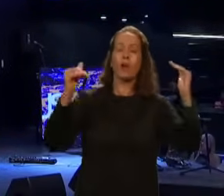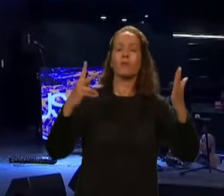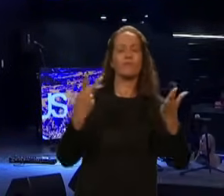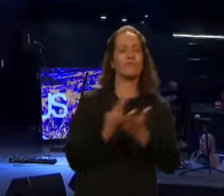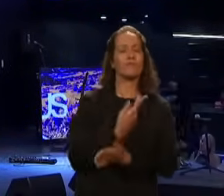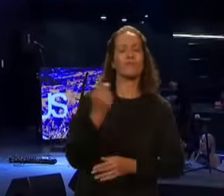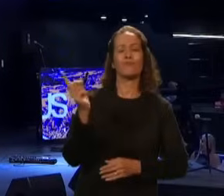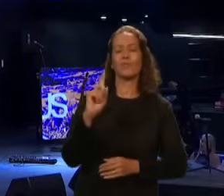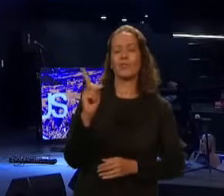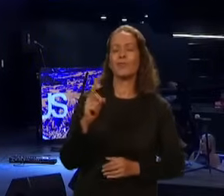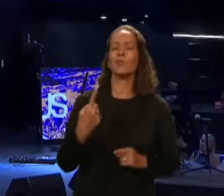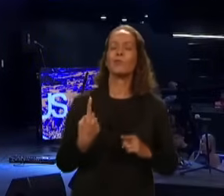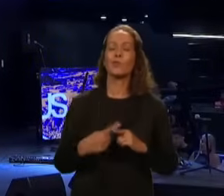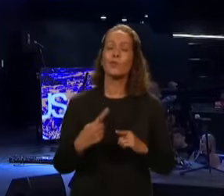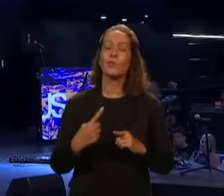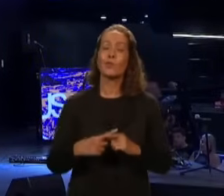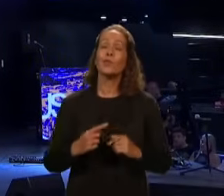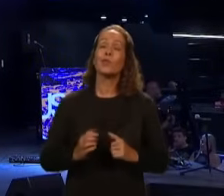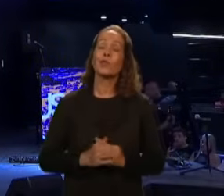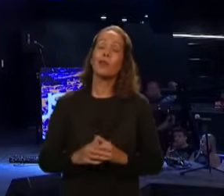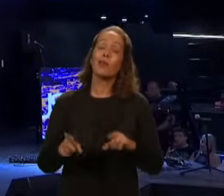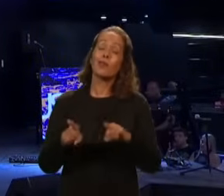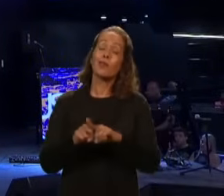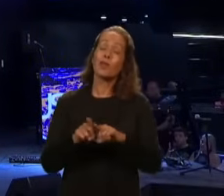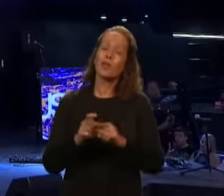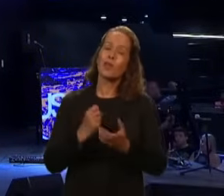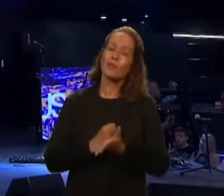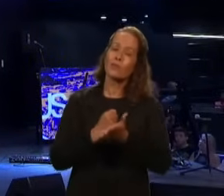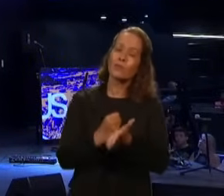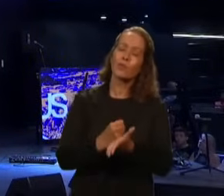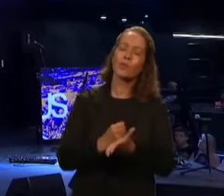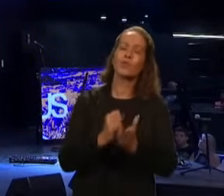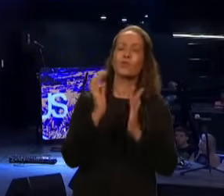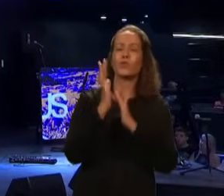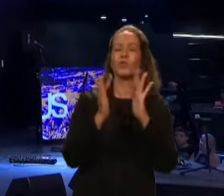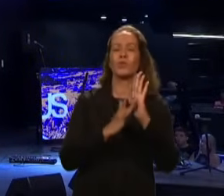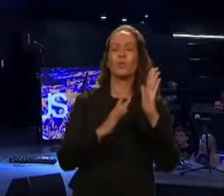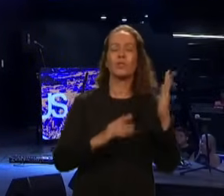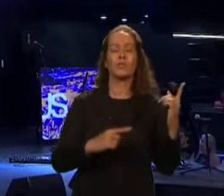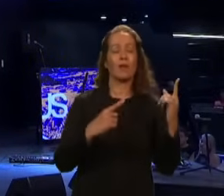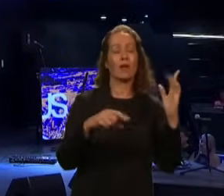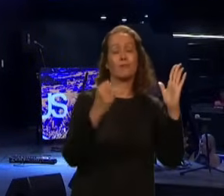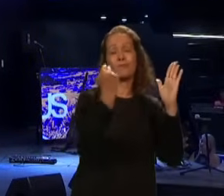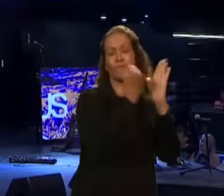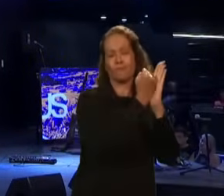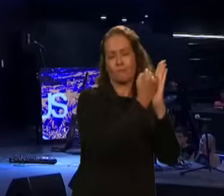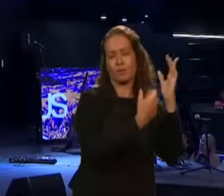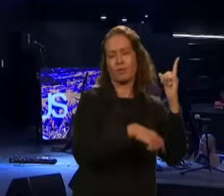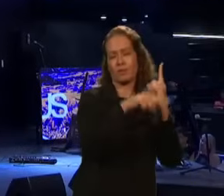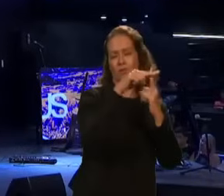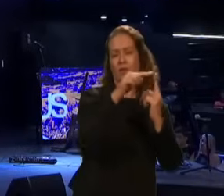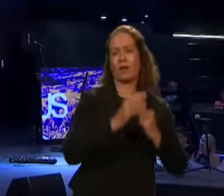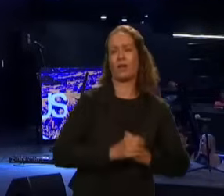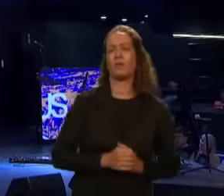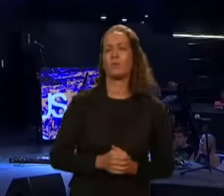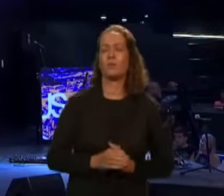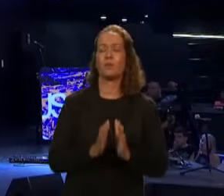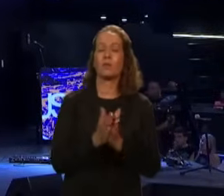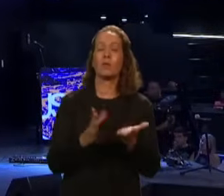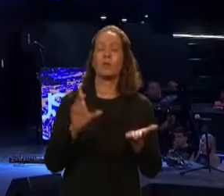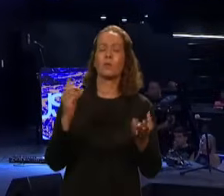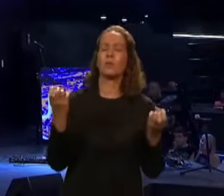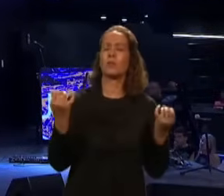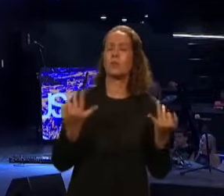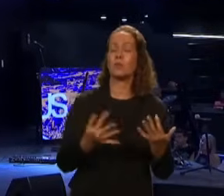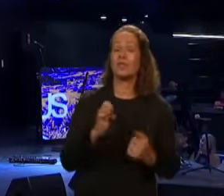gota d'água para a sua crucificação. Você sabia que os estudiosos da Bíblia dizem que se ele não tivesse ressuscitado Lázaro, ele não tinha